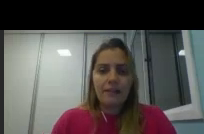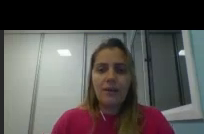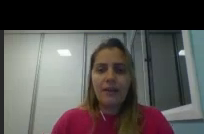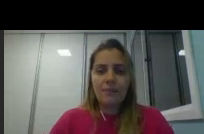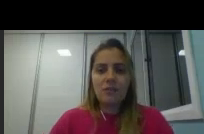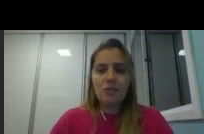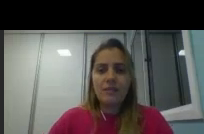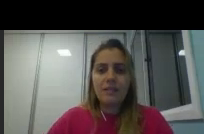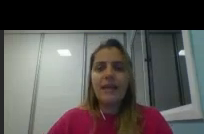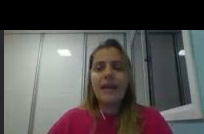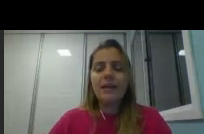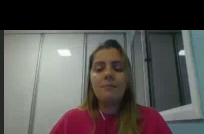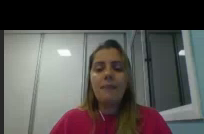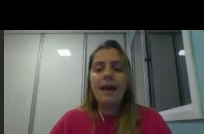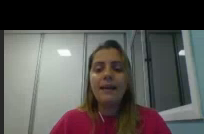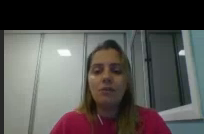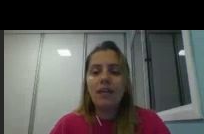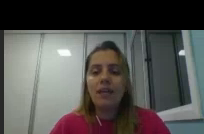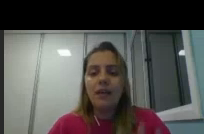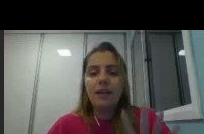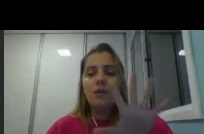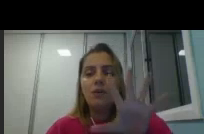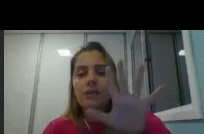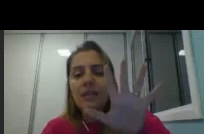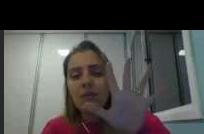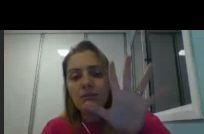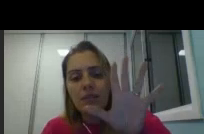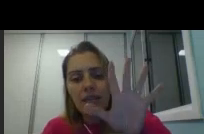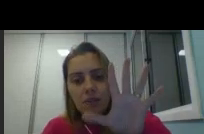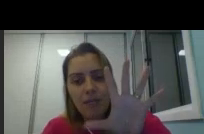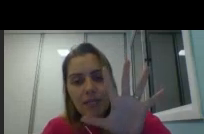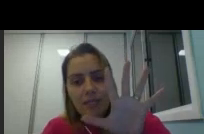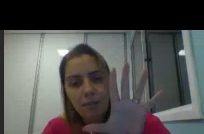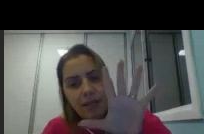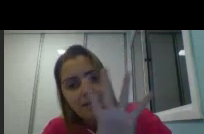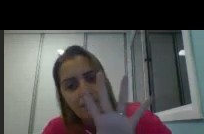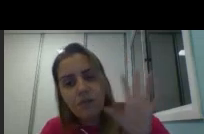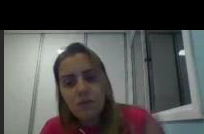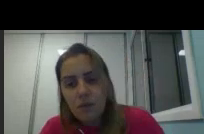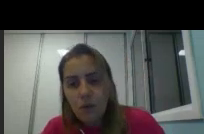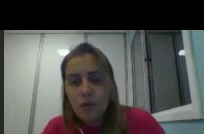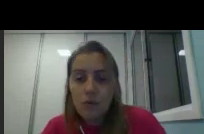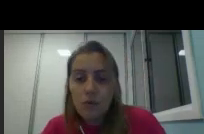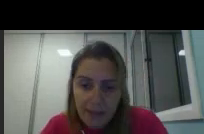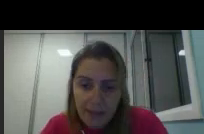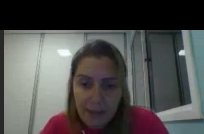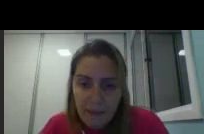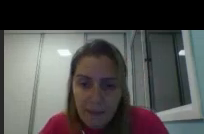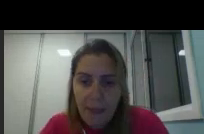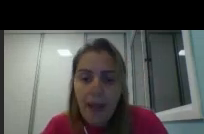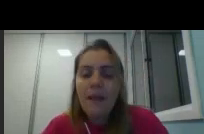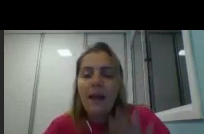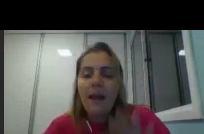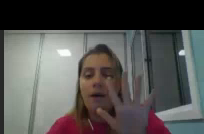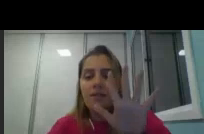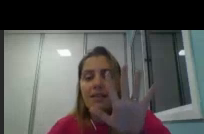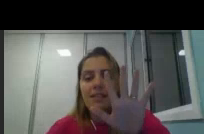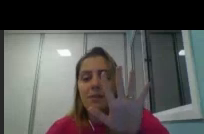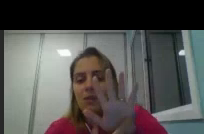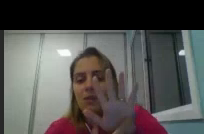Polidactilia são aquelas pessoas que têm aí mais do que os 5 dedos, por exemplo, nas mãos ou nos pés,